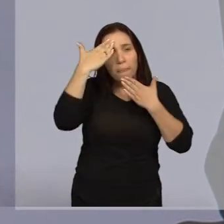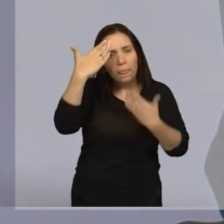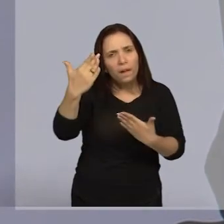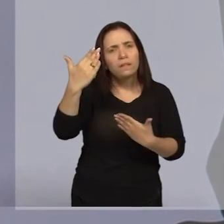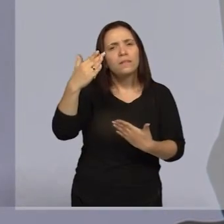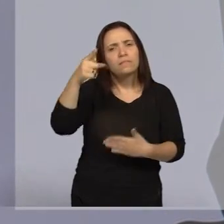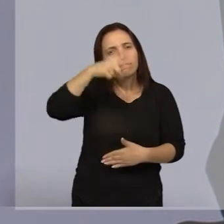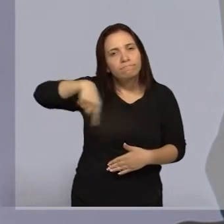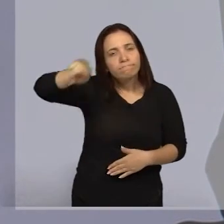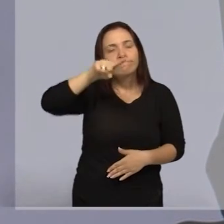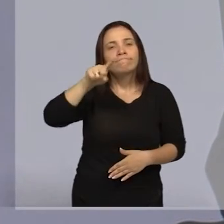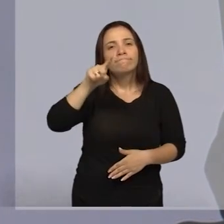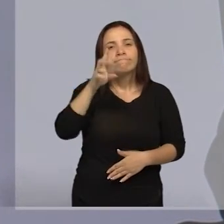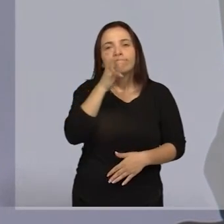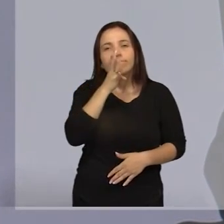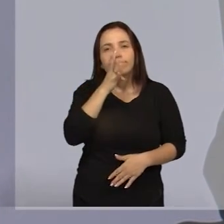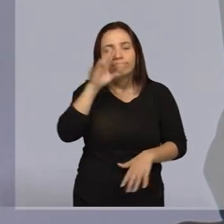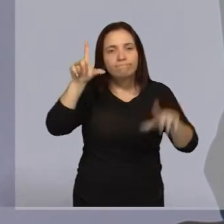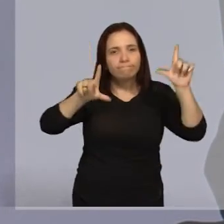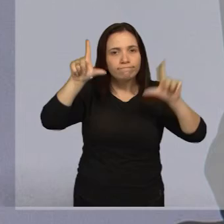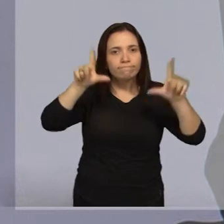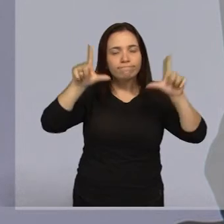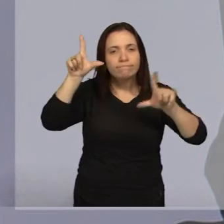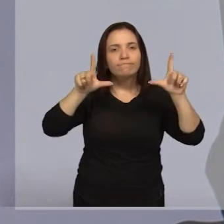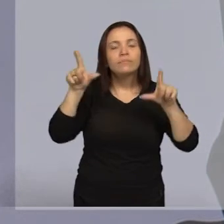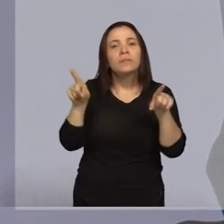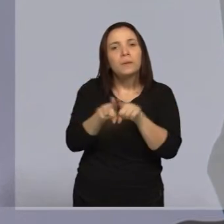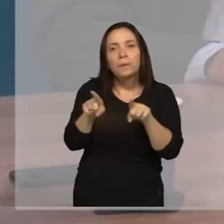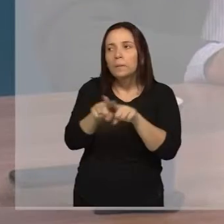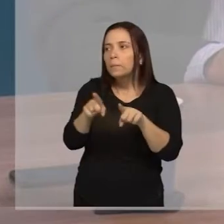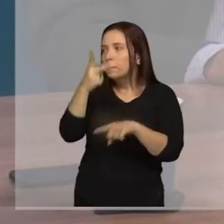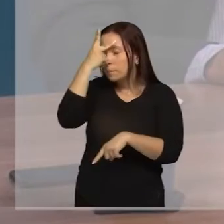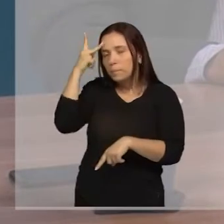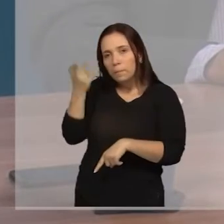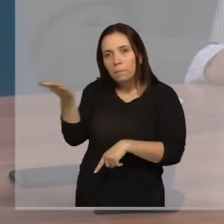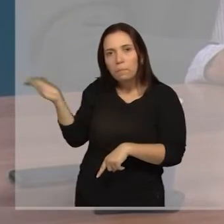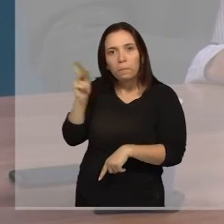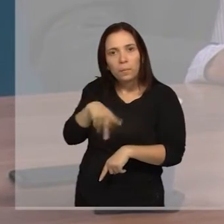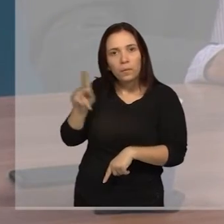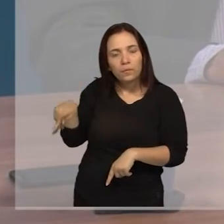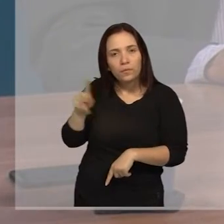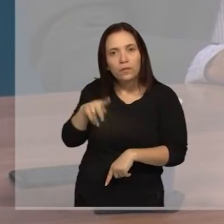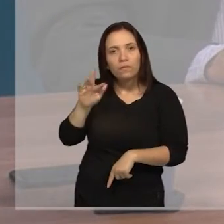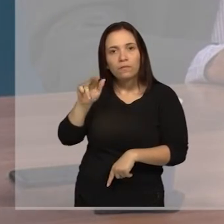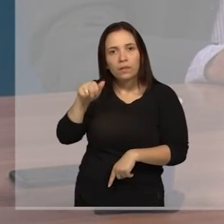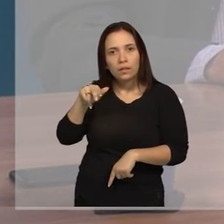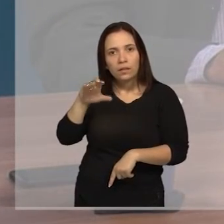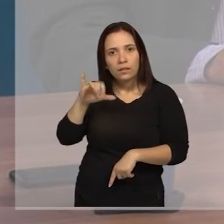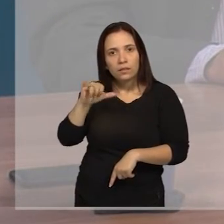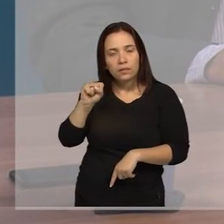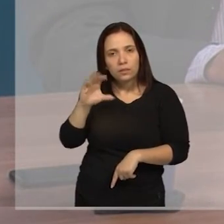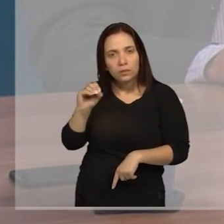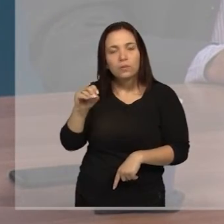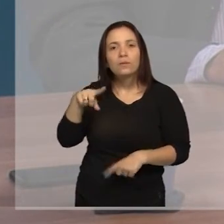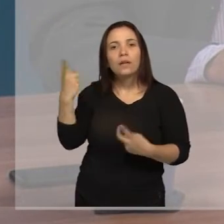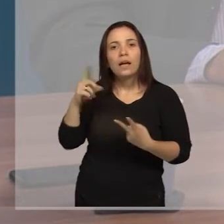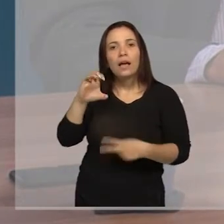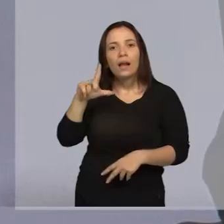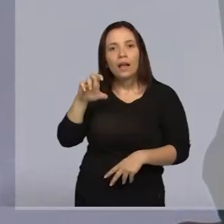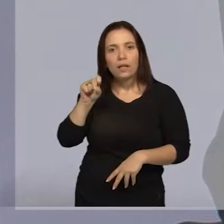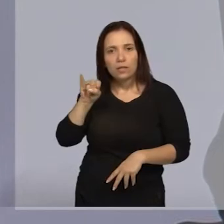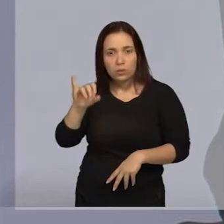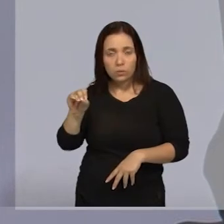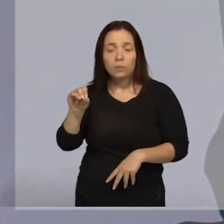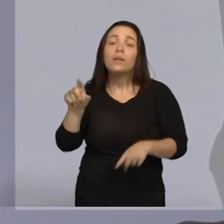Agradecendo a você, assinante em especial, agradecendo aos nossos colaboradores, os professores Francisco Moreira e Clésio